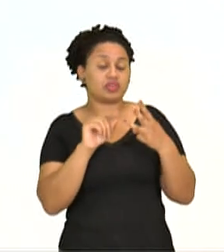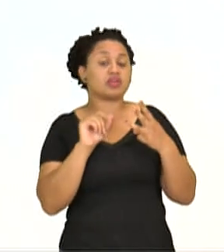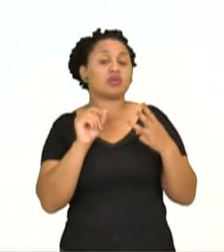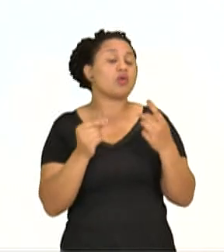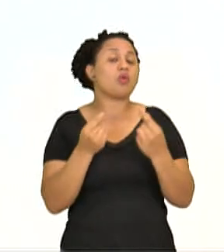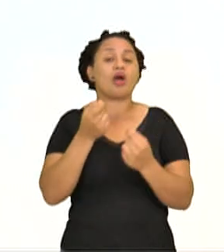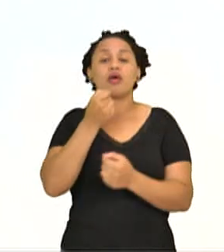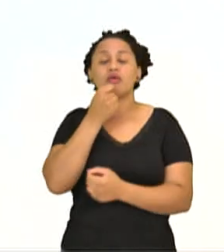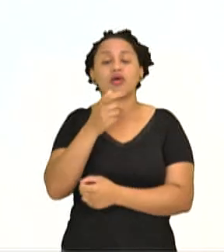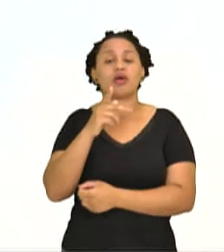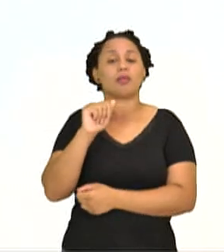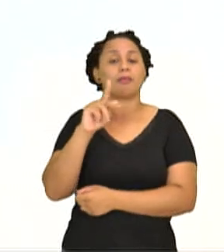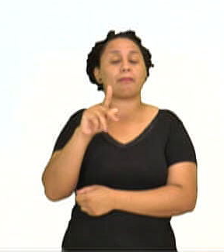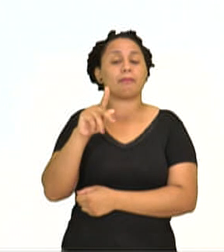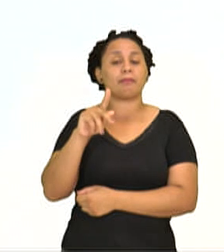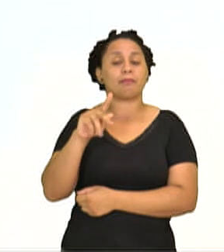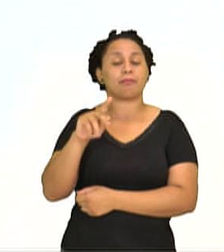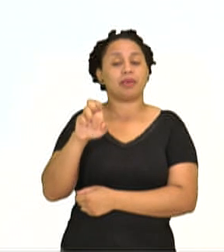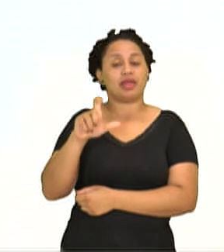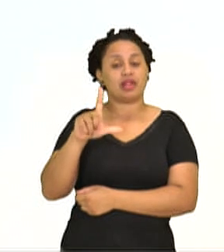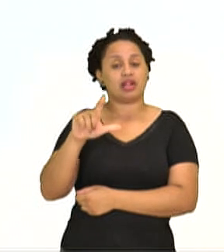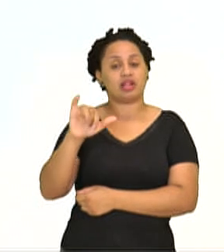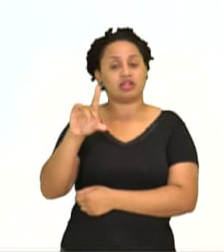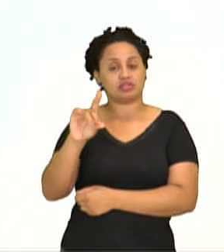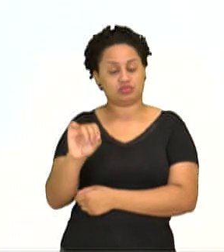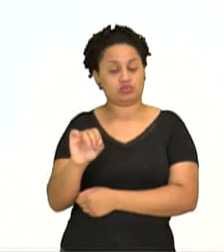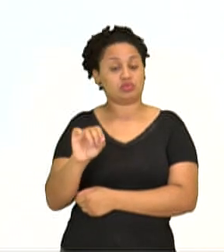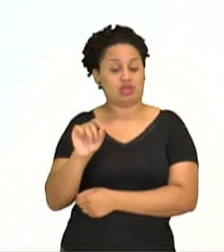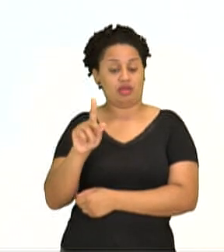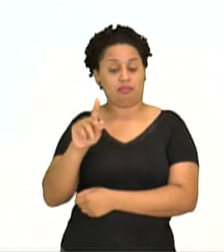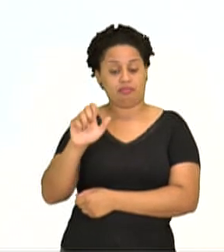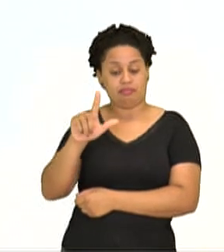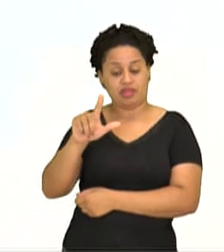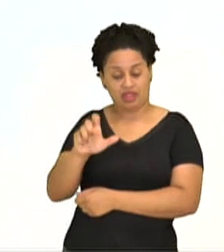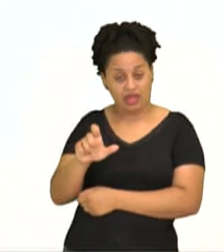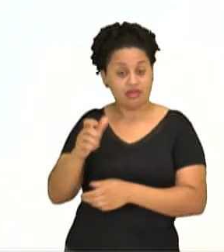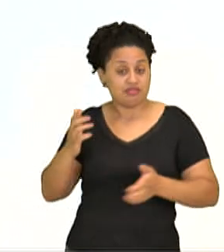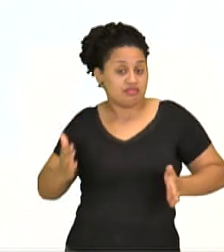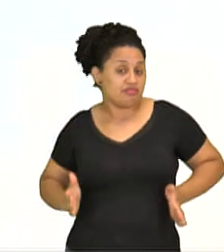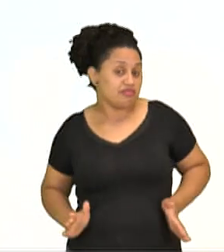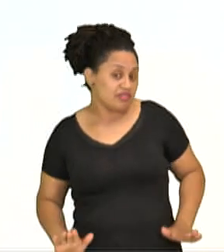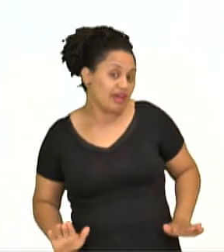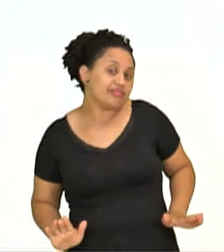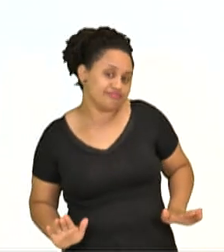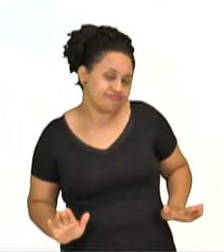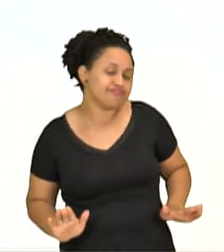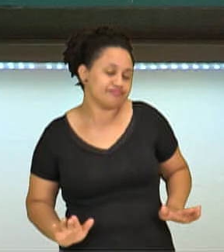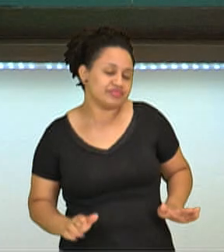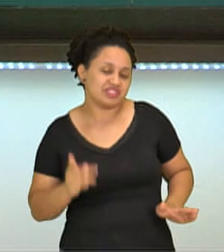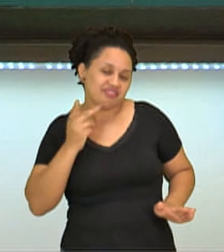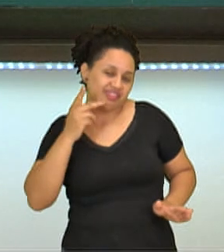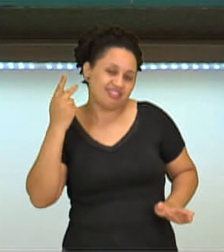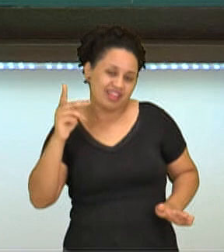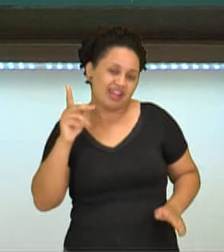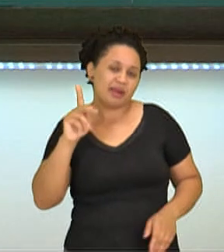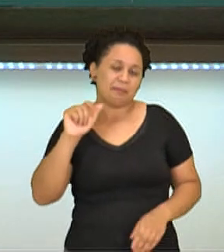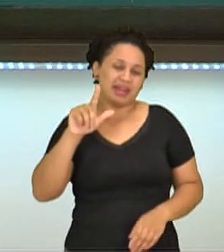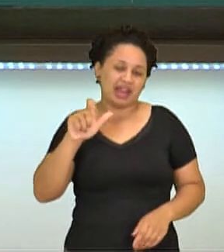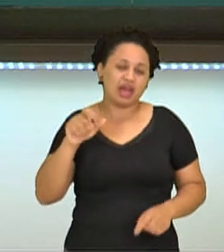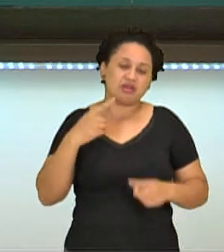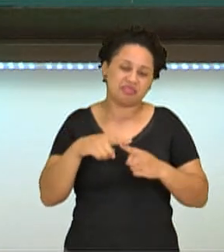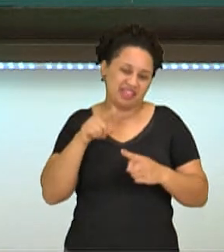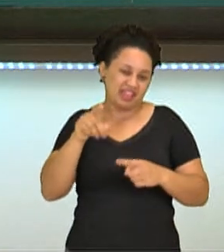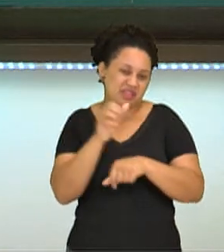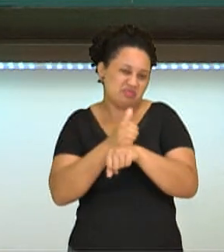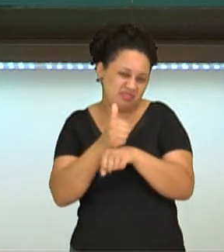Martha's nickname is Pelé de Saias. Qual é o apelido da Marta? Pelé de Saias. Por